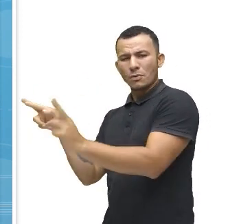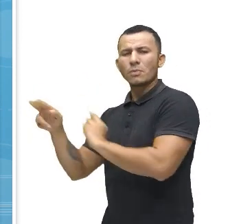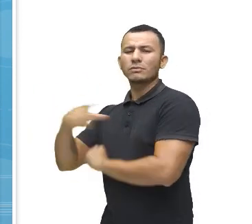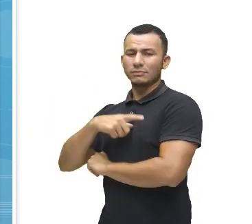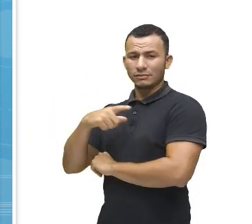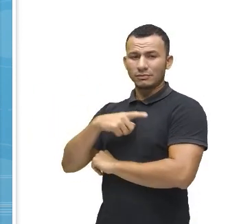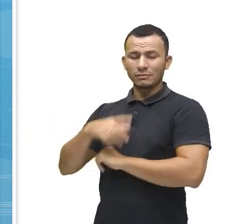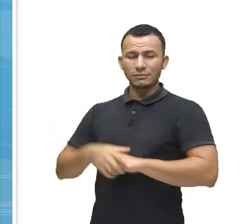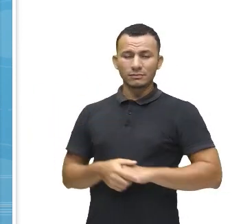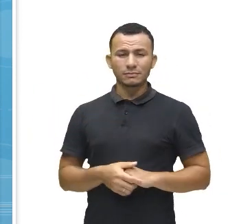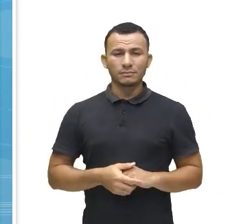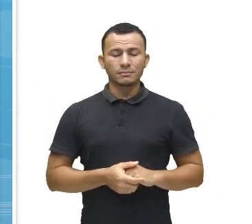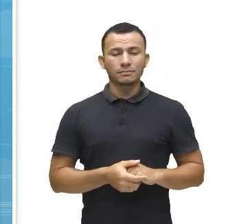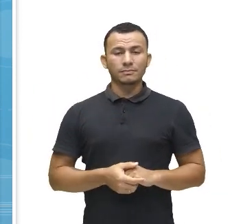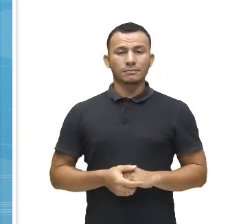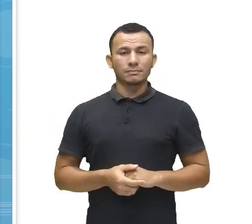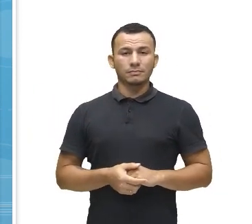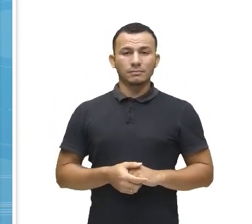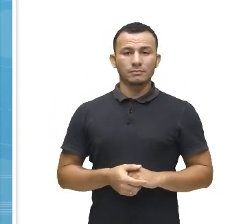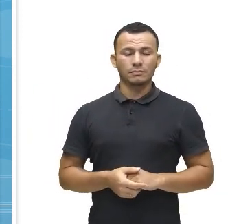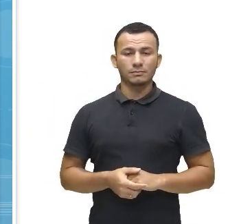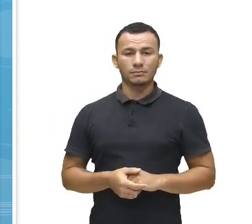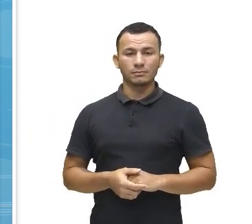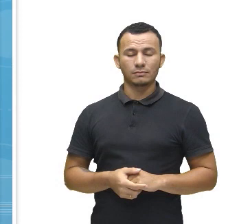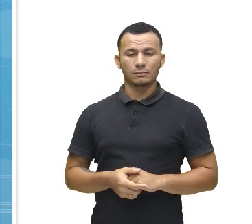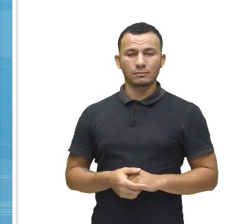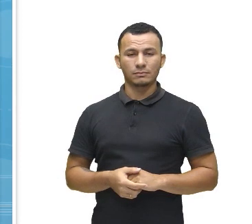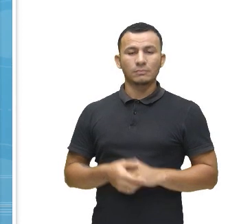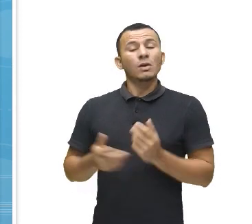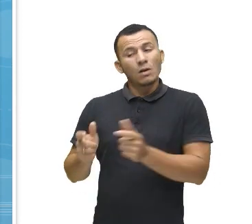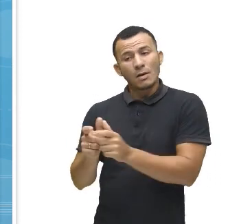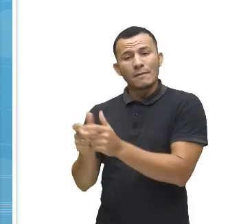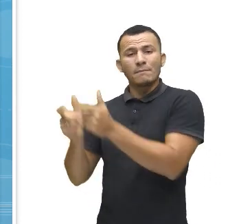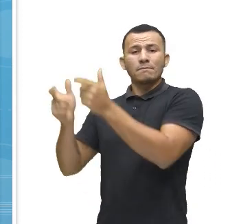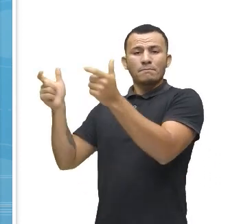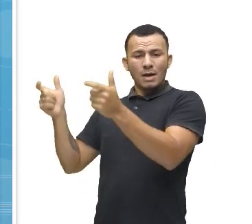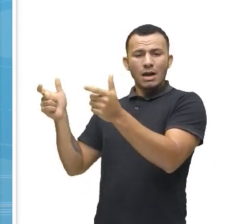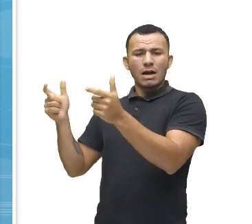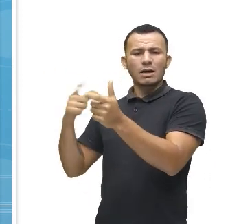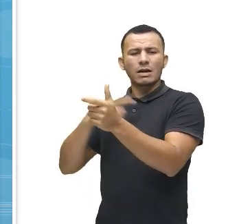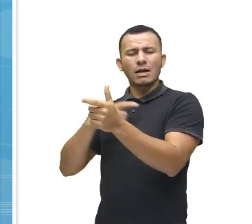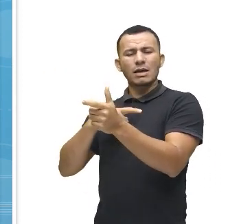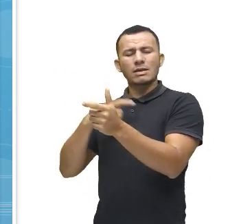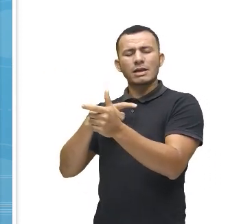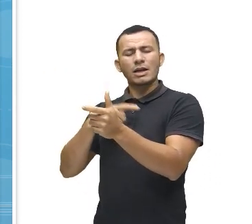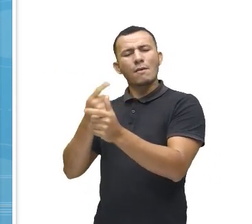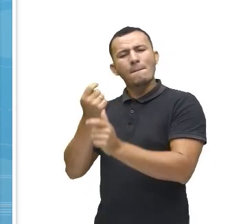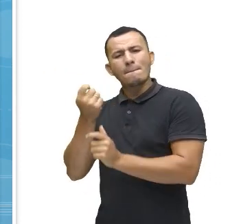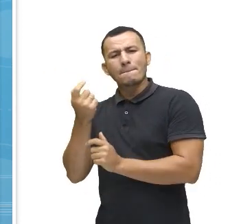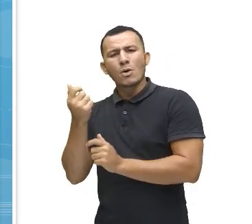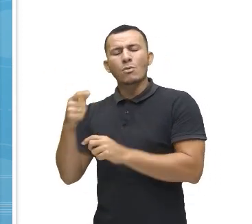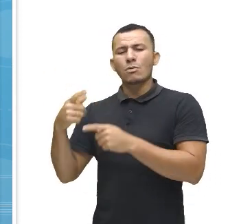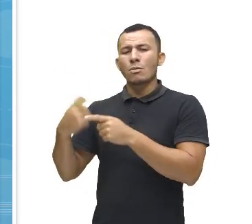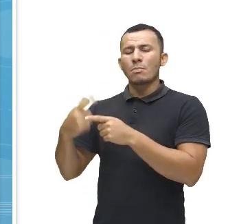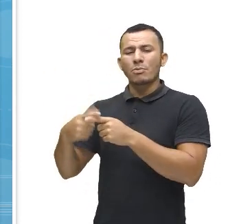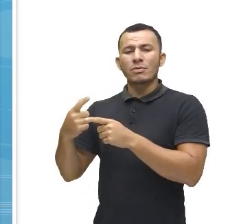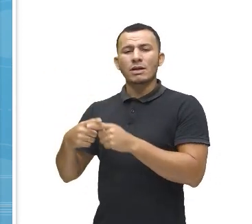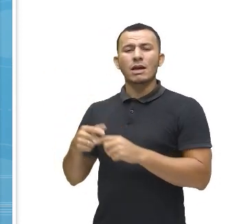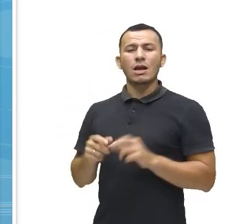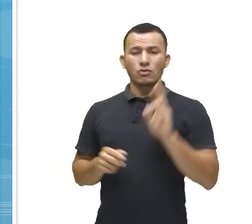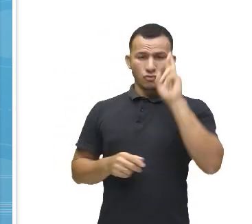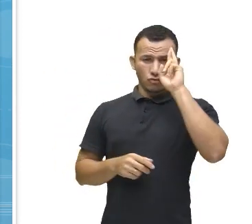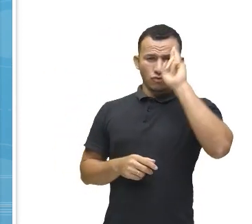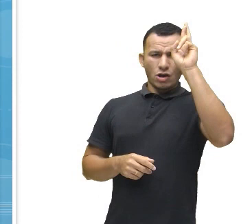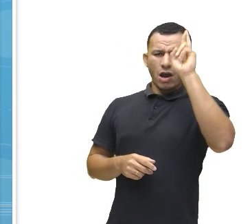Vamos lá, gente. A maioria teve existência curta. Por quê, gente? Porque quando eram descobertos, geralmente os